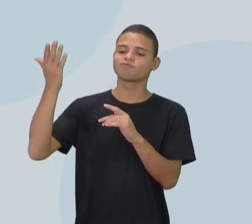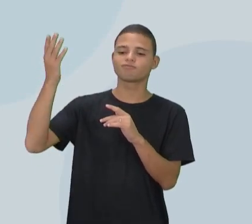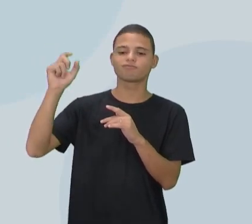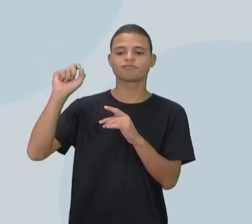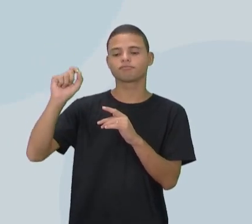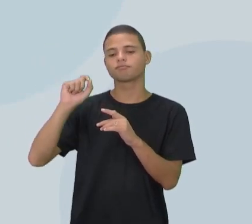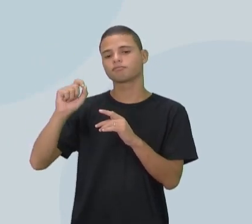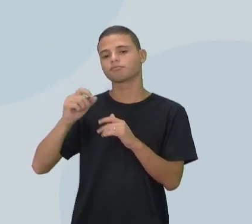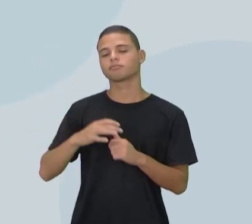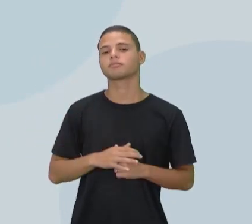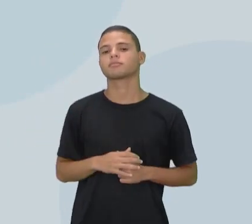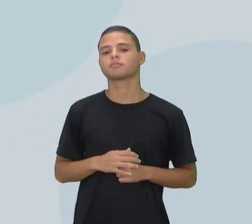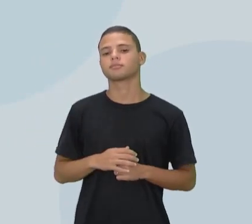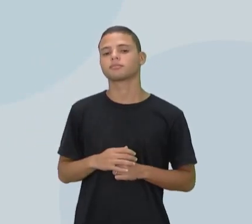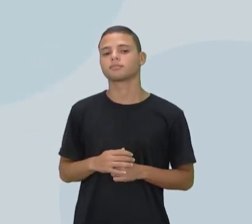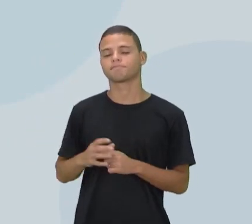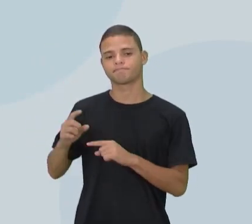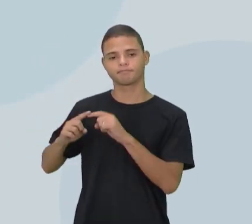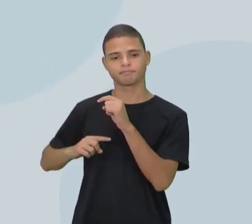é